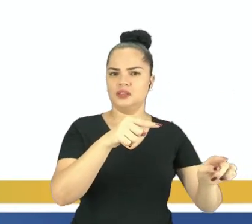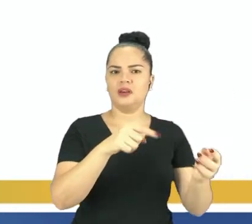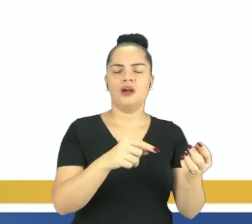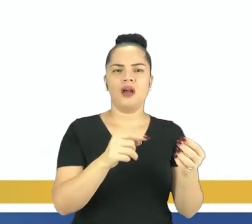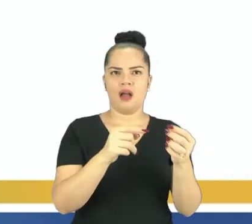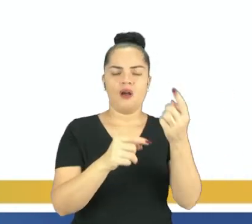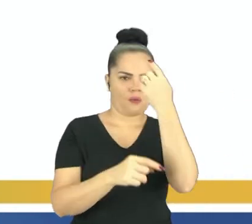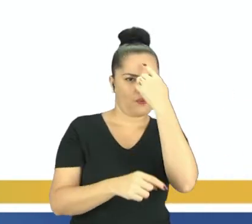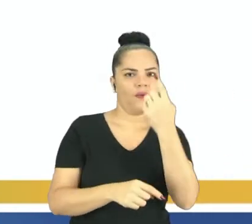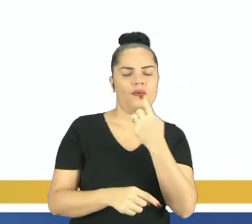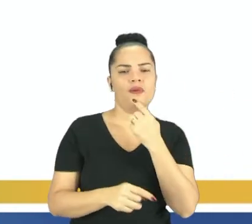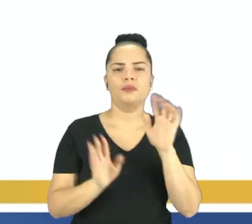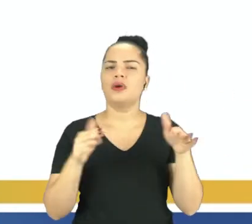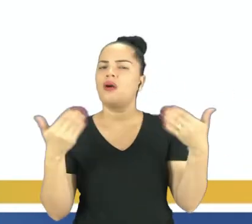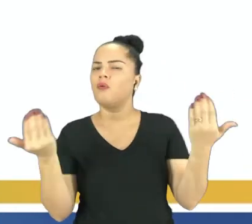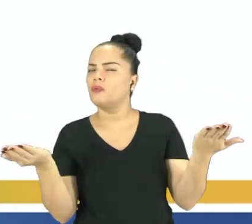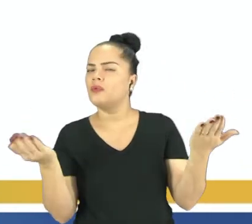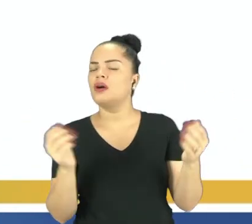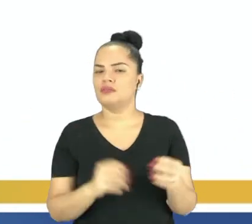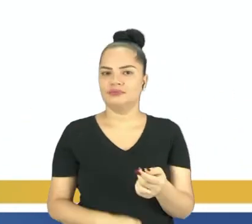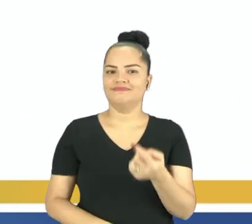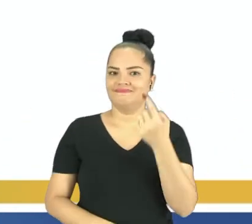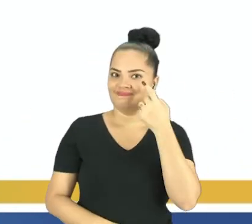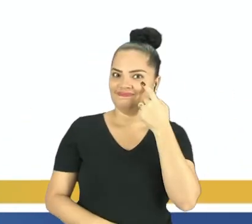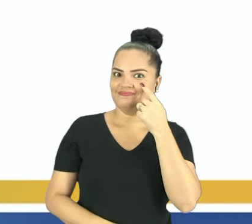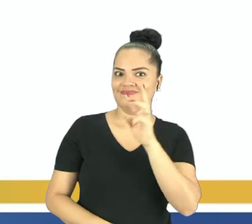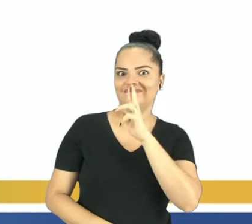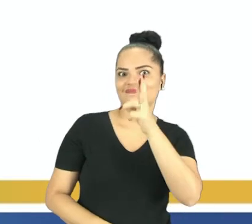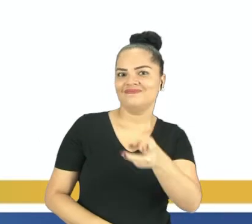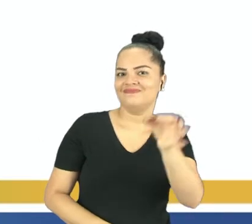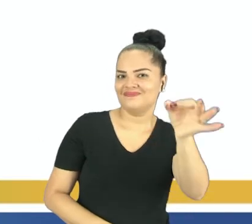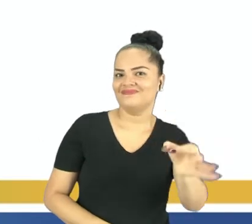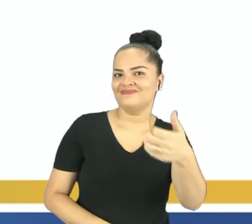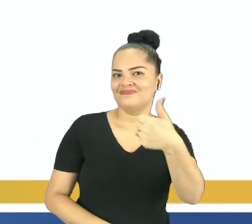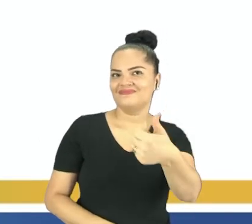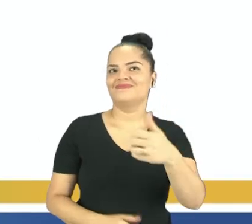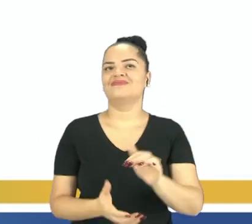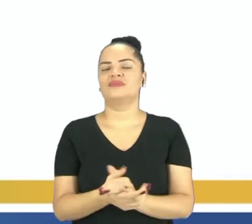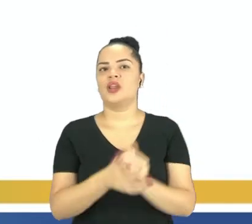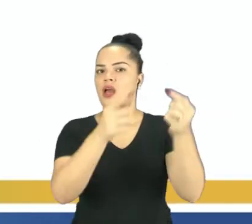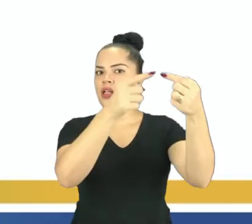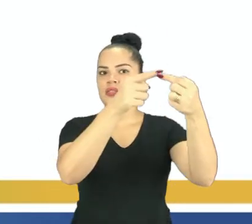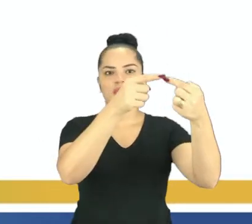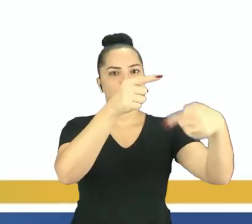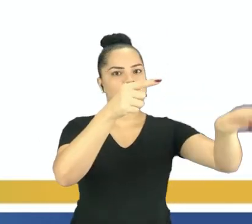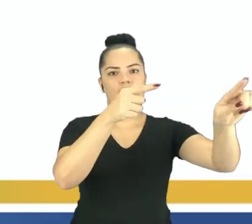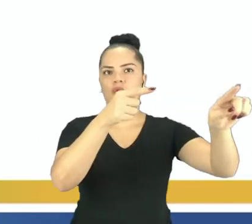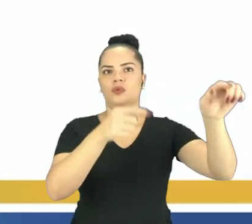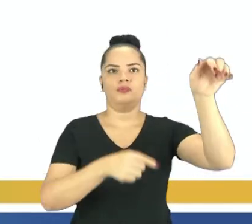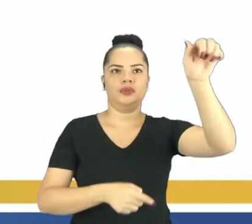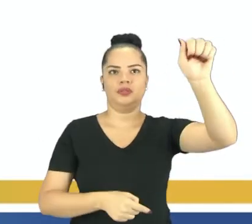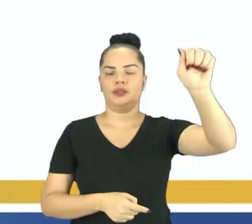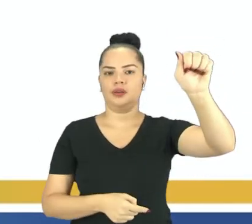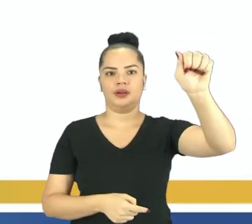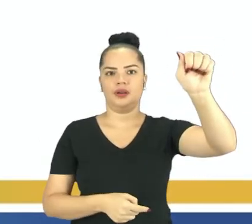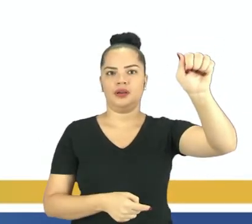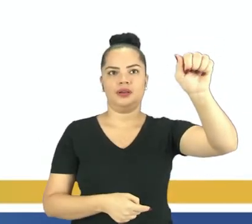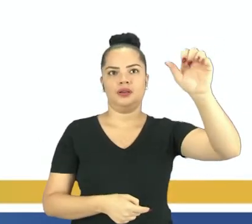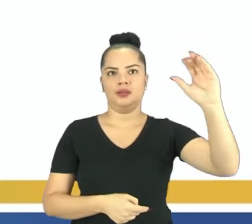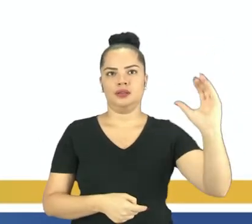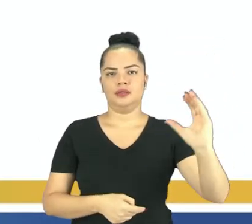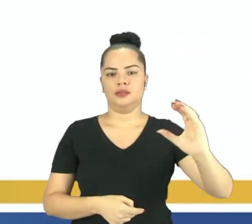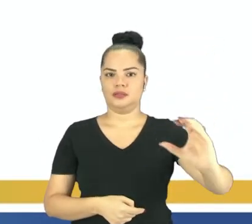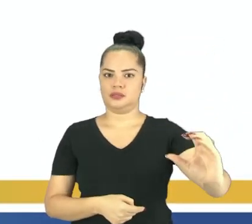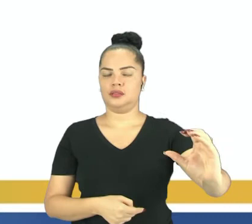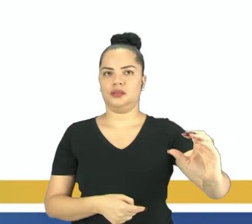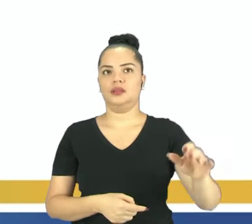a imagem? Vamos ver a resposta juntos, então? Então, as que não combinam é a letra A, I didn't